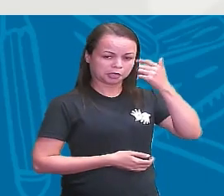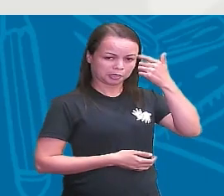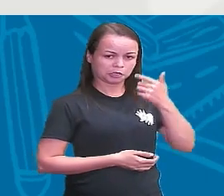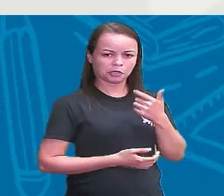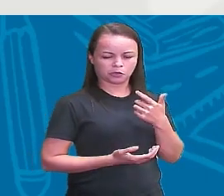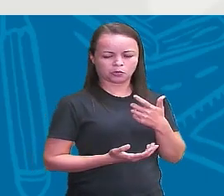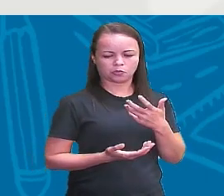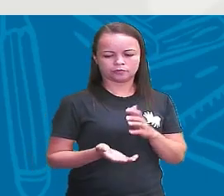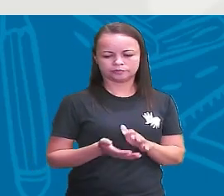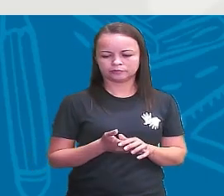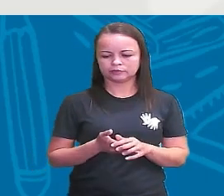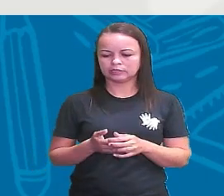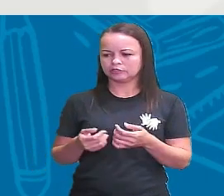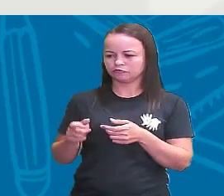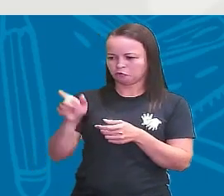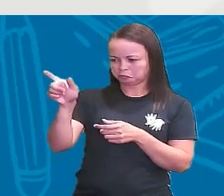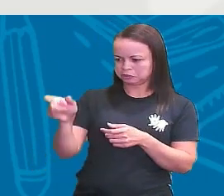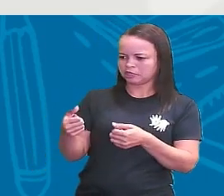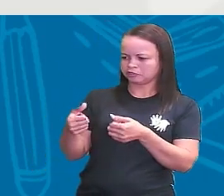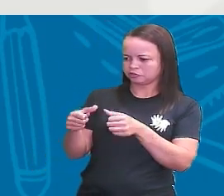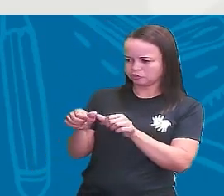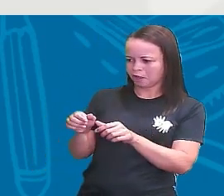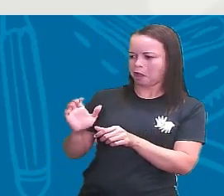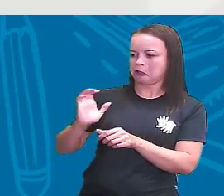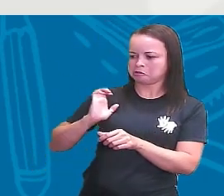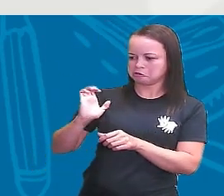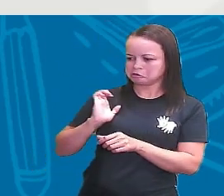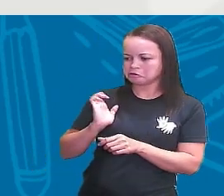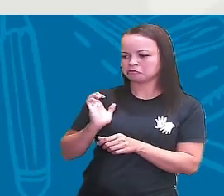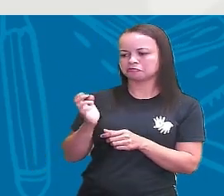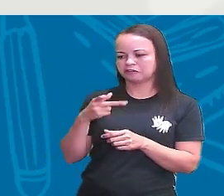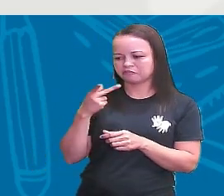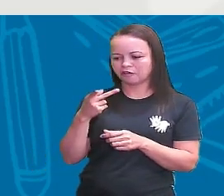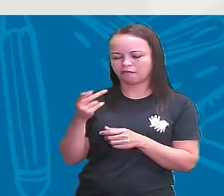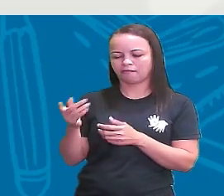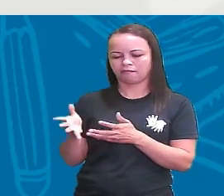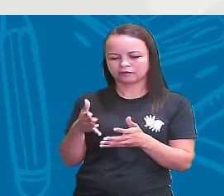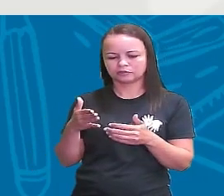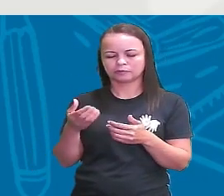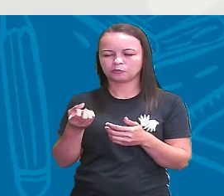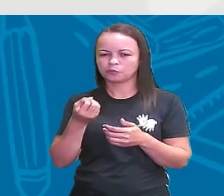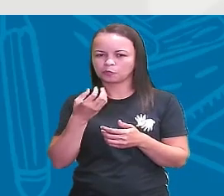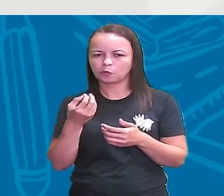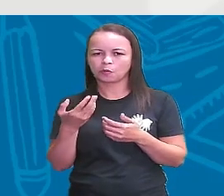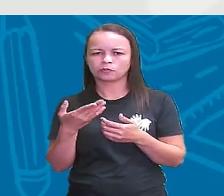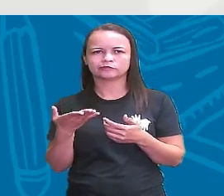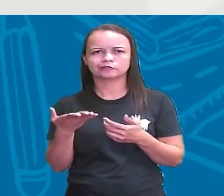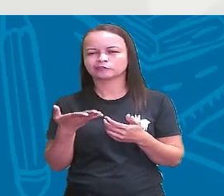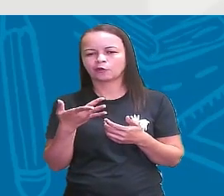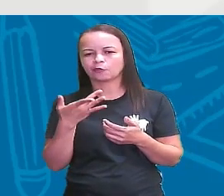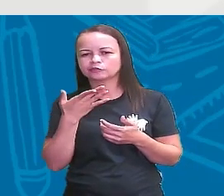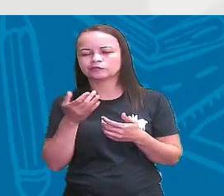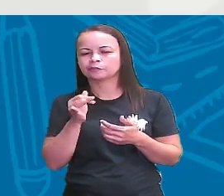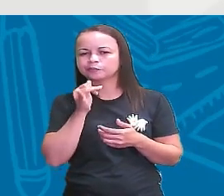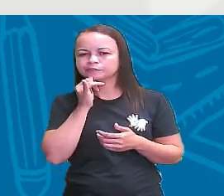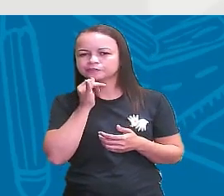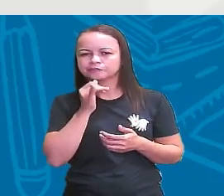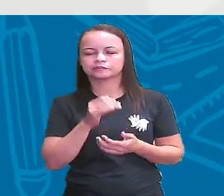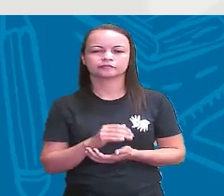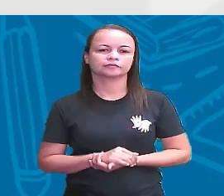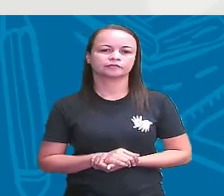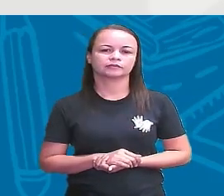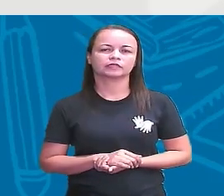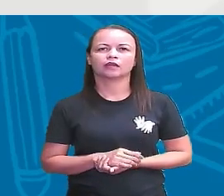E estar rico é quando a gente está falando de alguma coisa que está muito gostosa. Por exemplo,